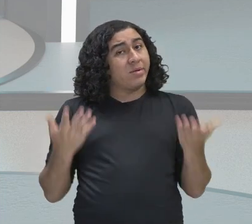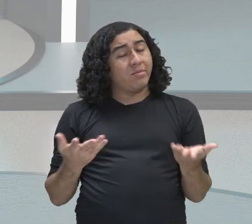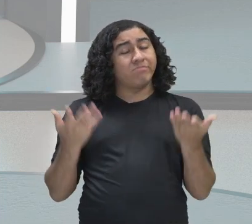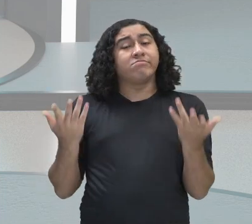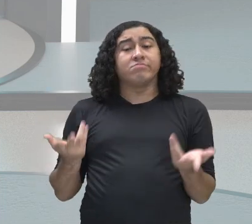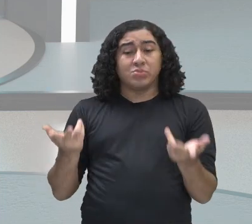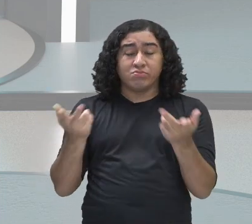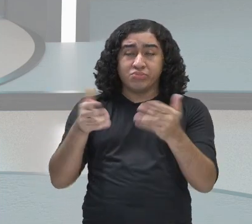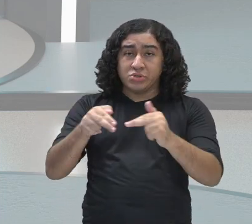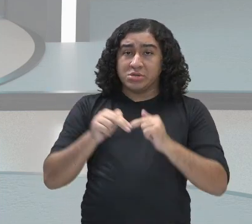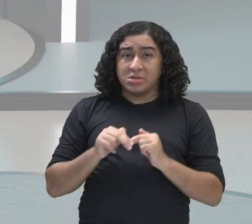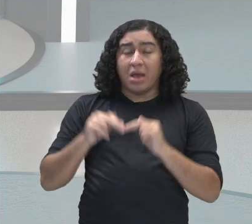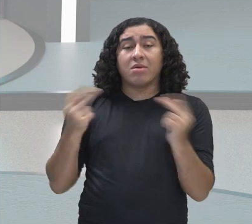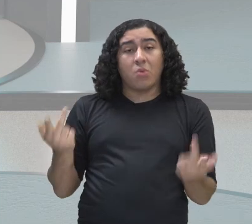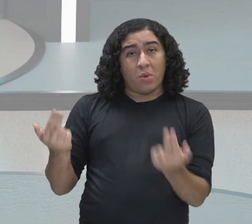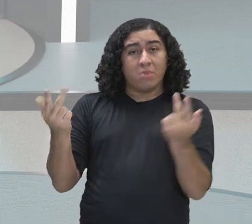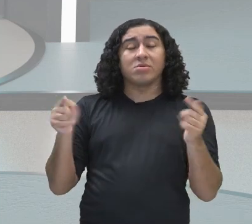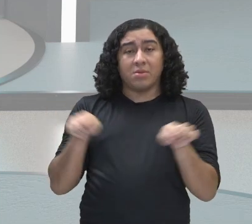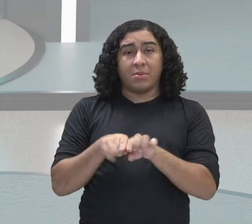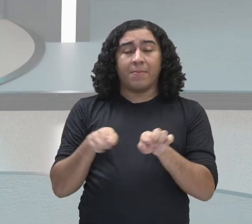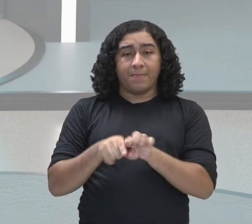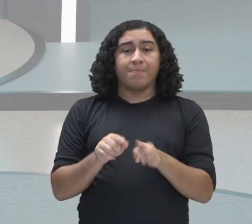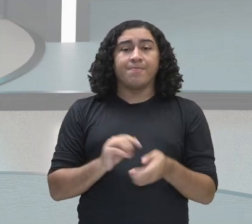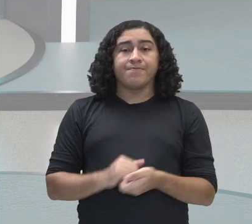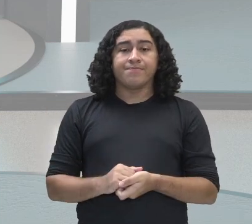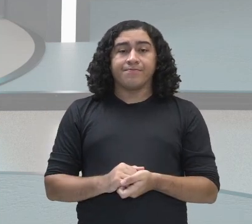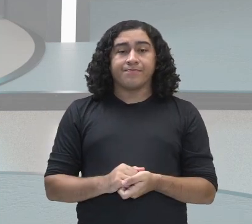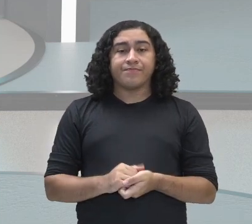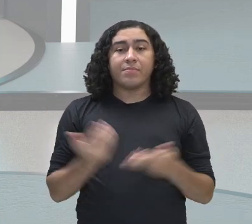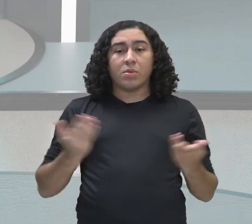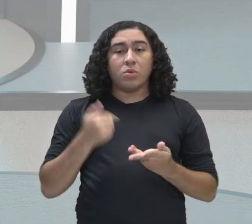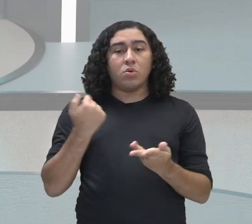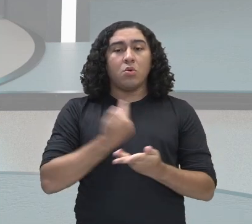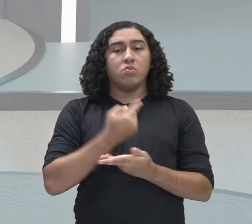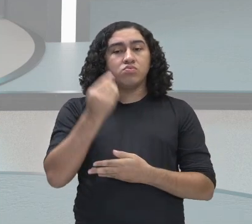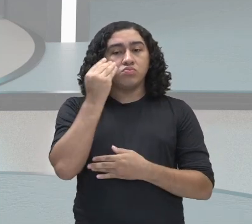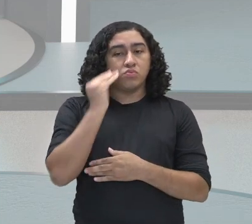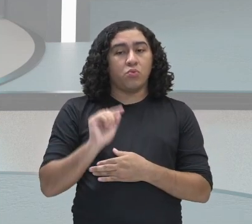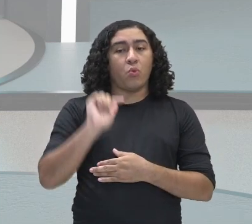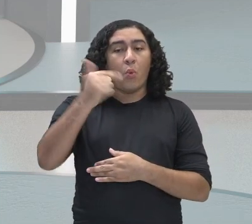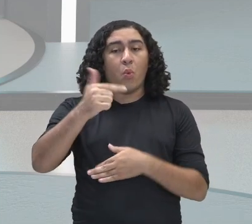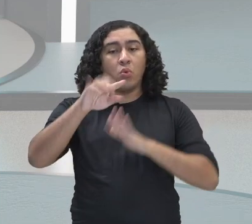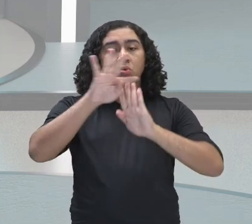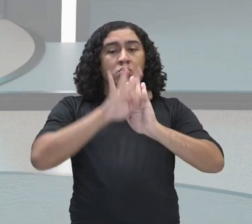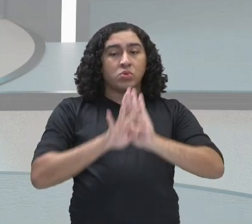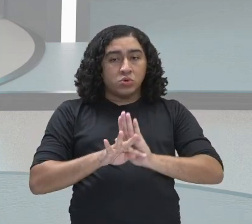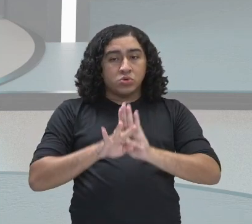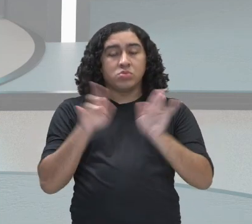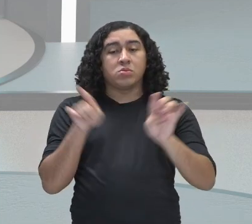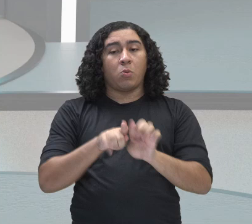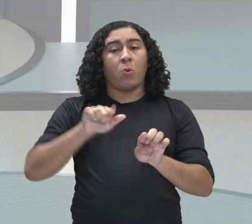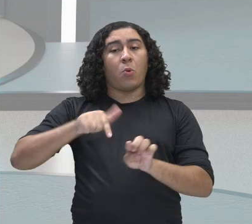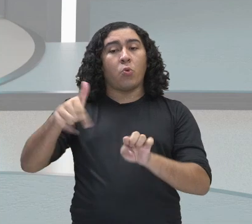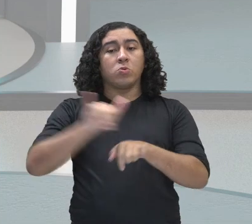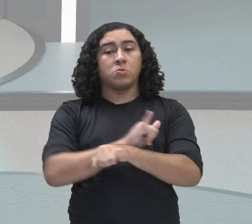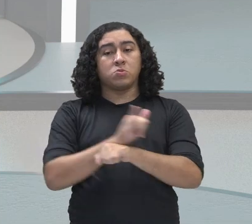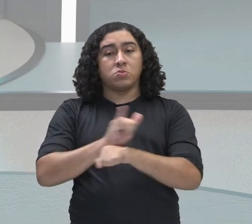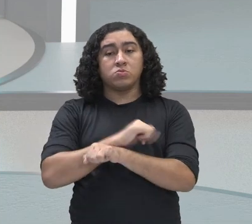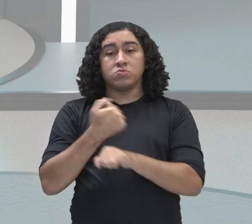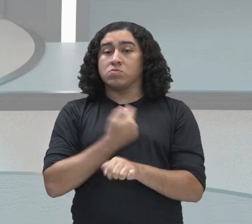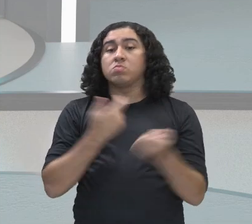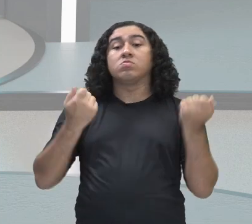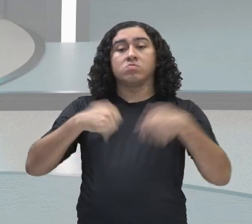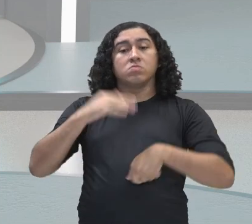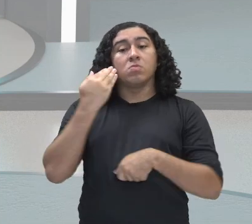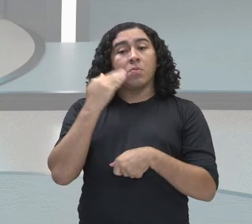também é igual, ok? Agora nós vamos ver mais um texto, vamos ver outras estratégias para a gente trabalhar mais um